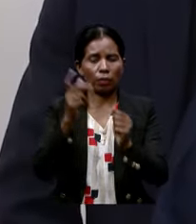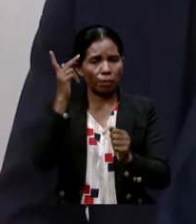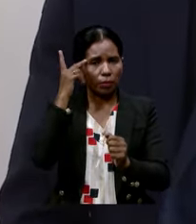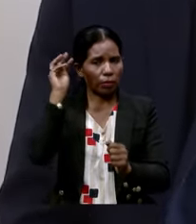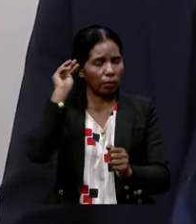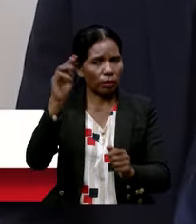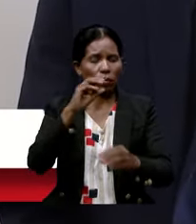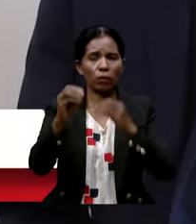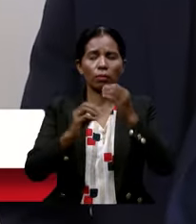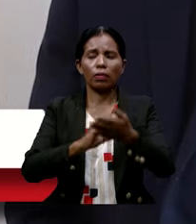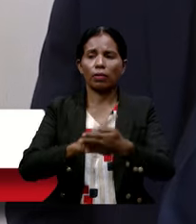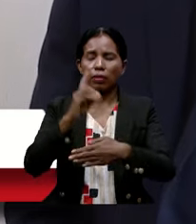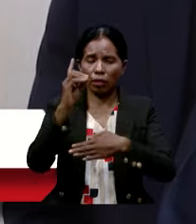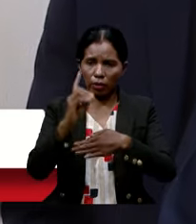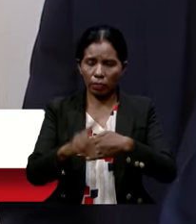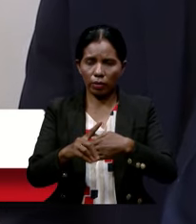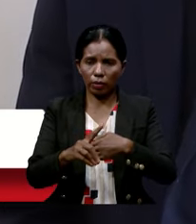o desenvolvimento da.